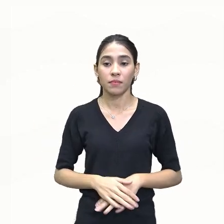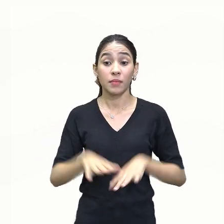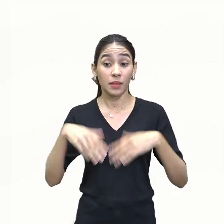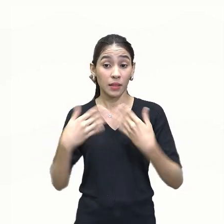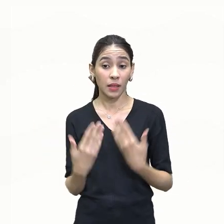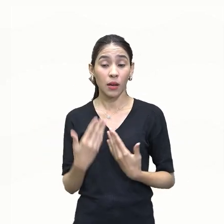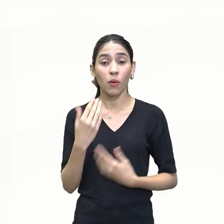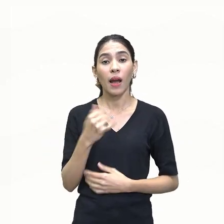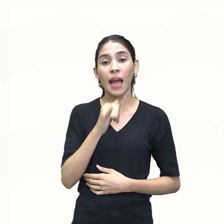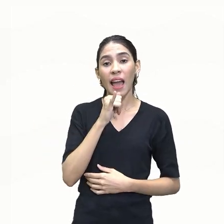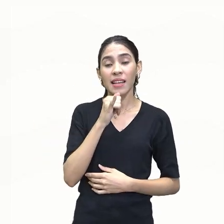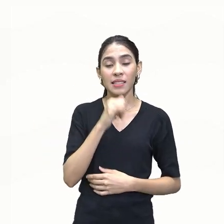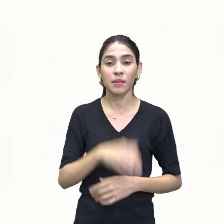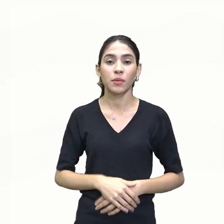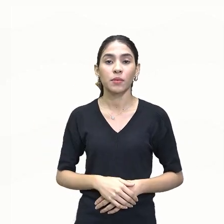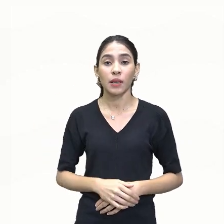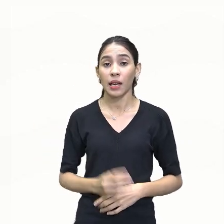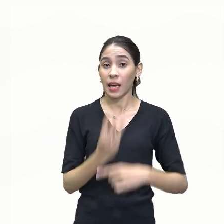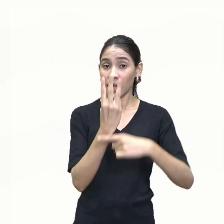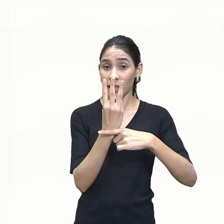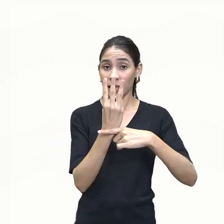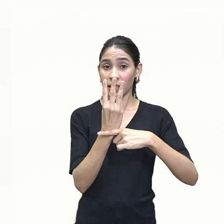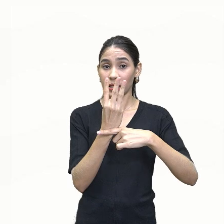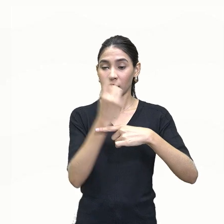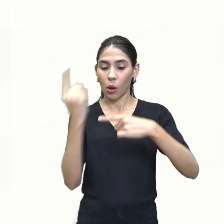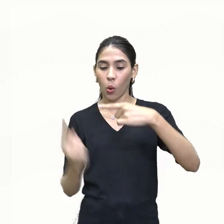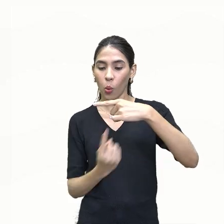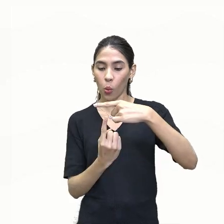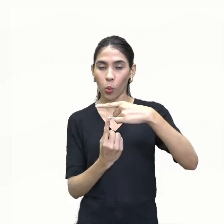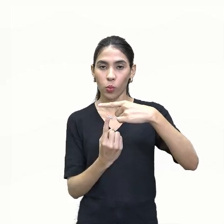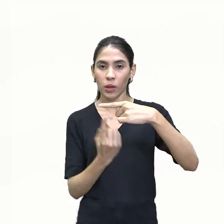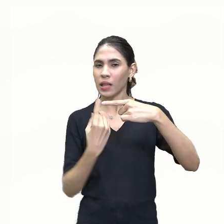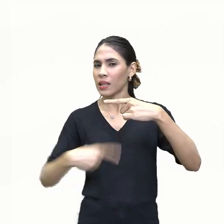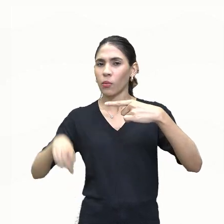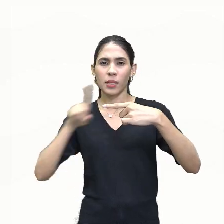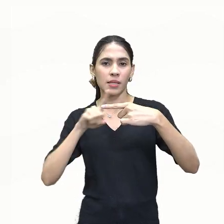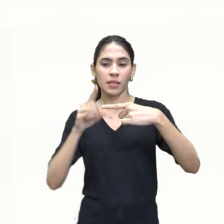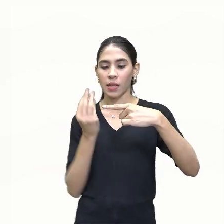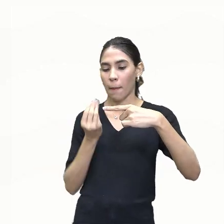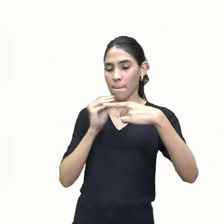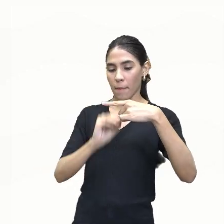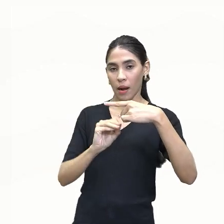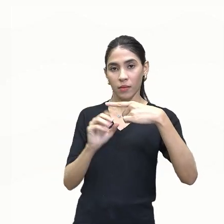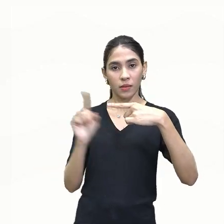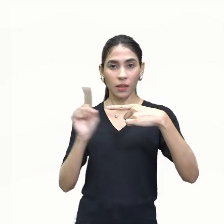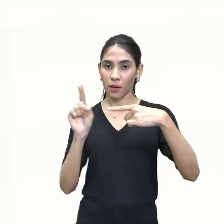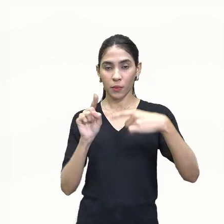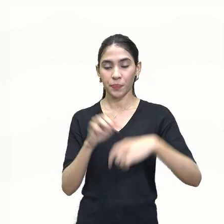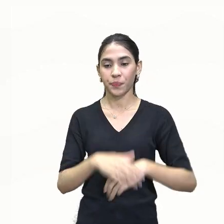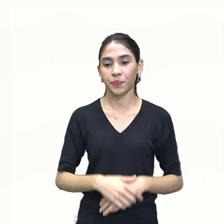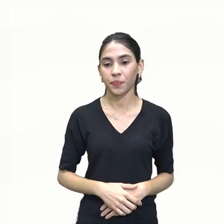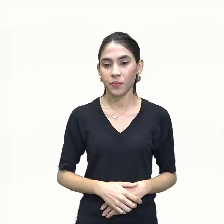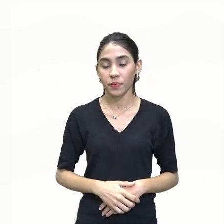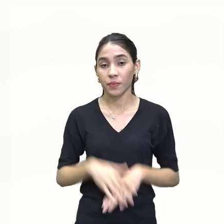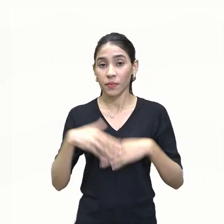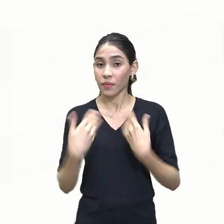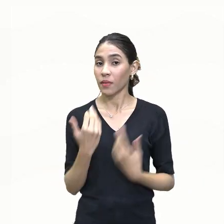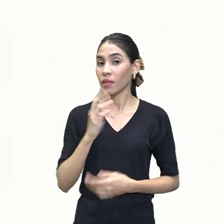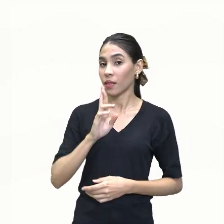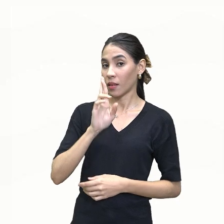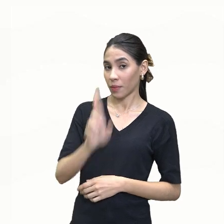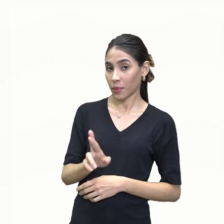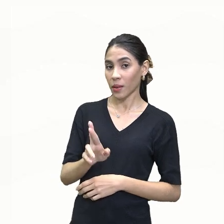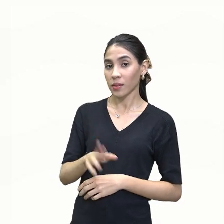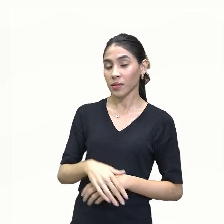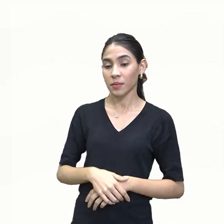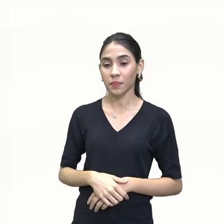vai ficar 3 sobre 1. Mas não precisa colocar esse 1, certo? Então, nós temos aí que o resultado, então,